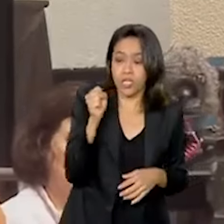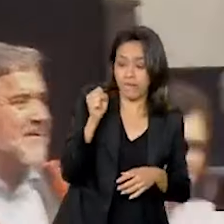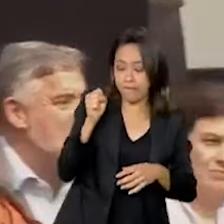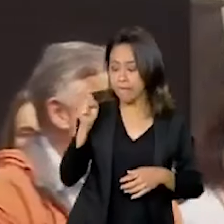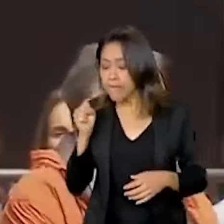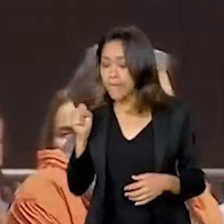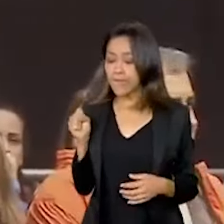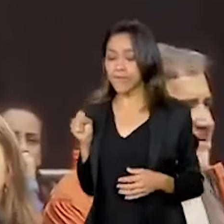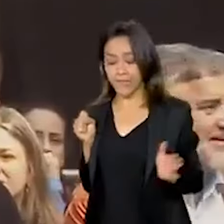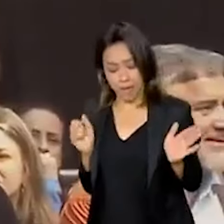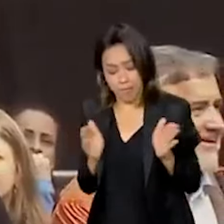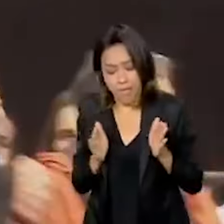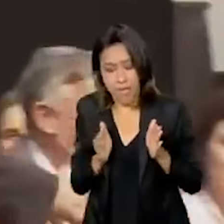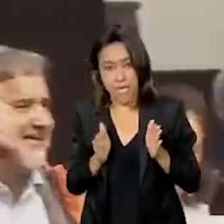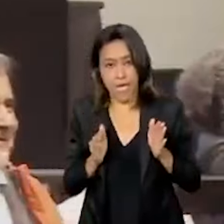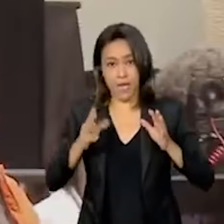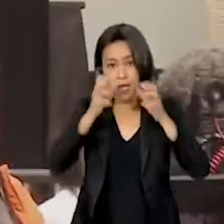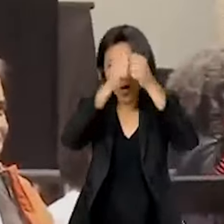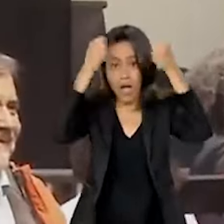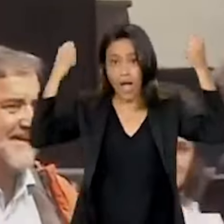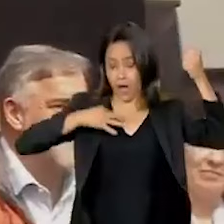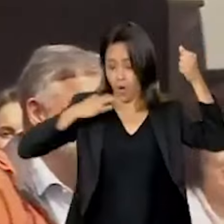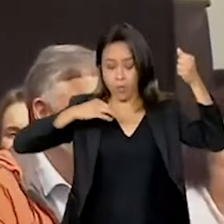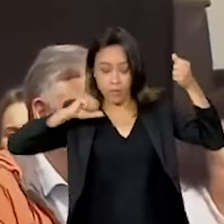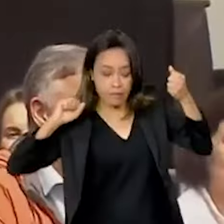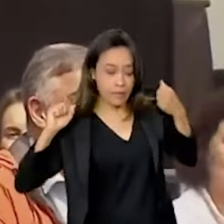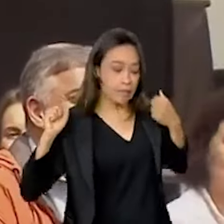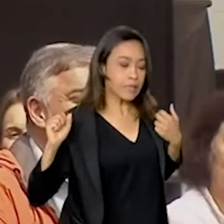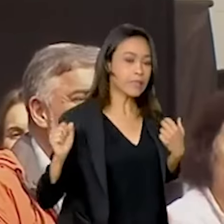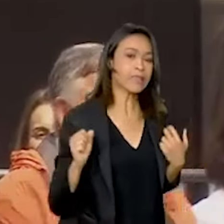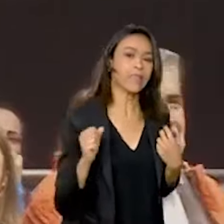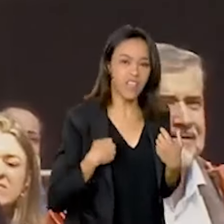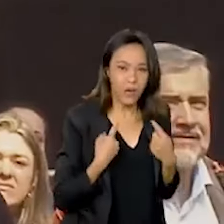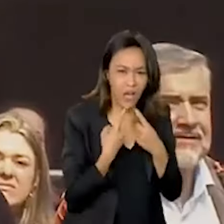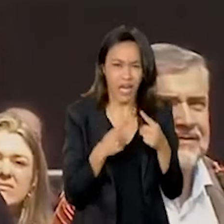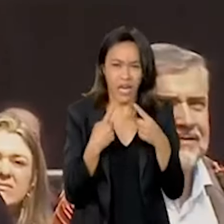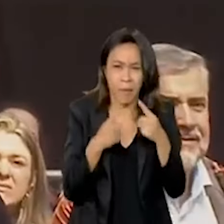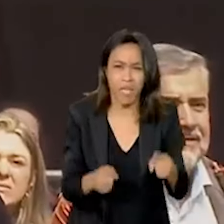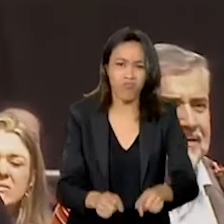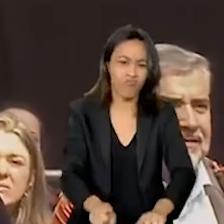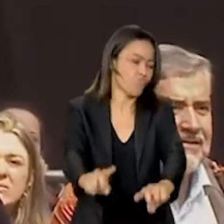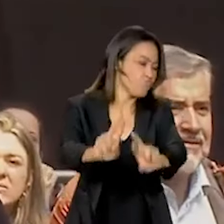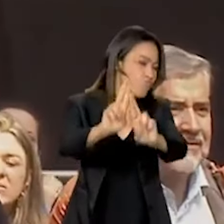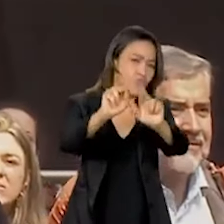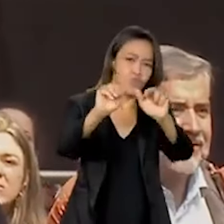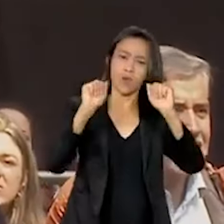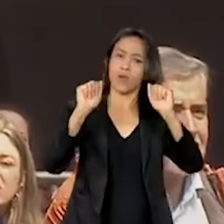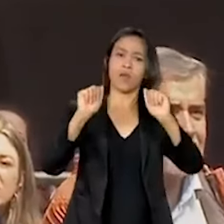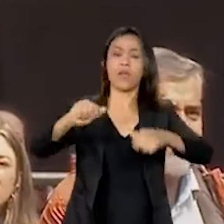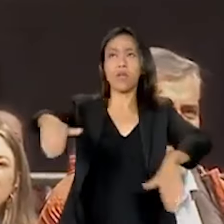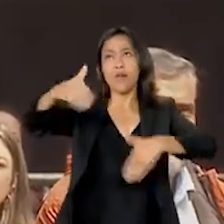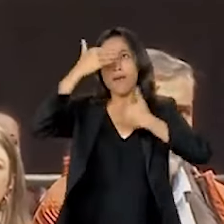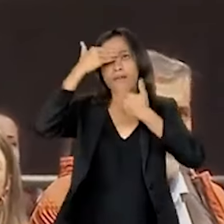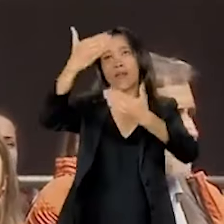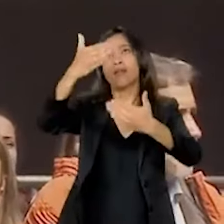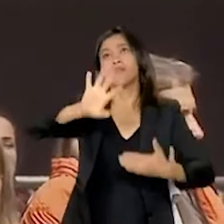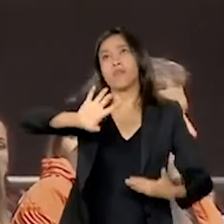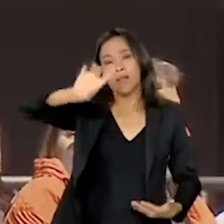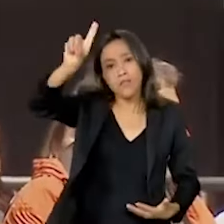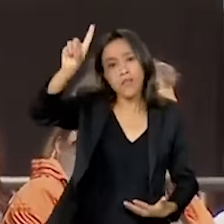fogão. Se abria a porta do guarda-roupa, não dava para passar. E eu nunca reclamei. Eu agradeci a Deus a chance de